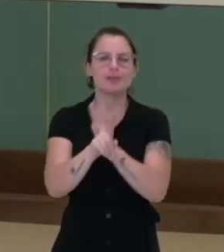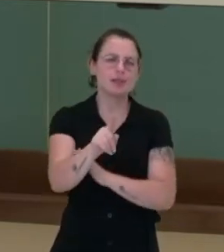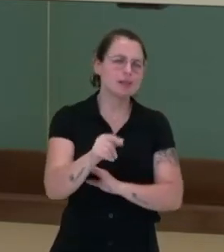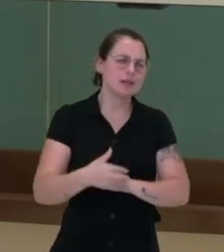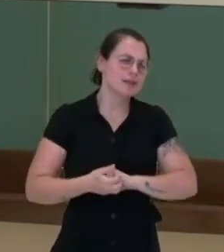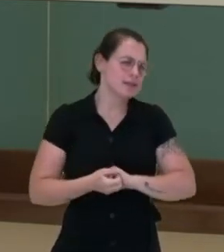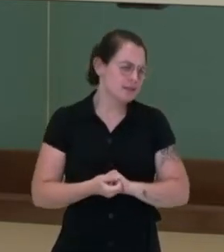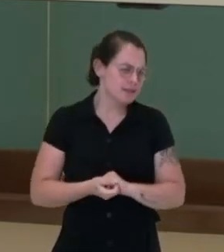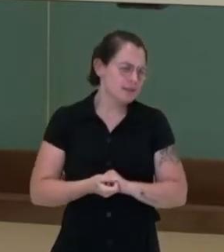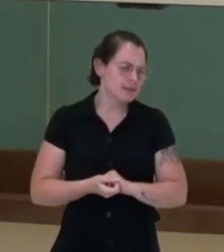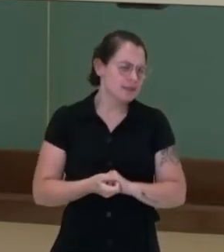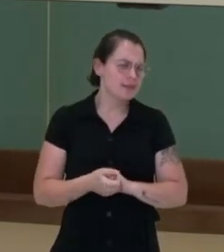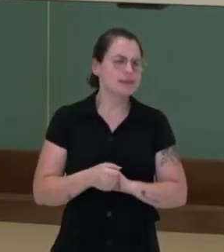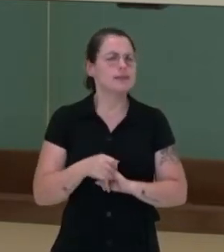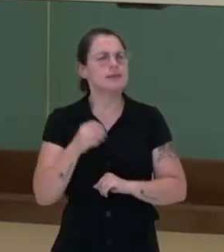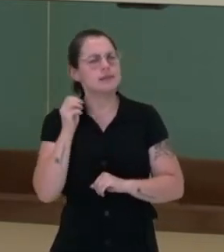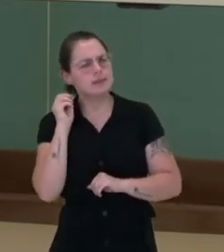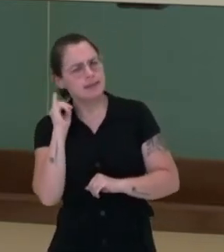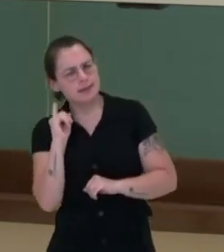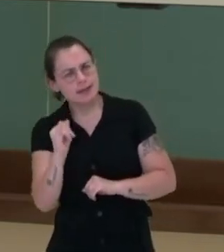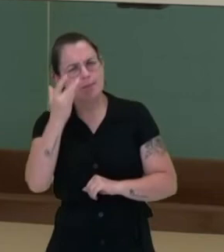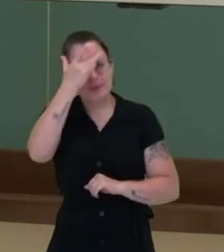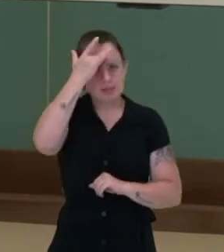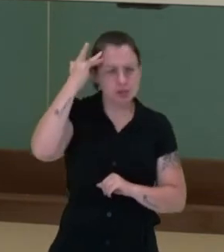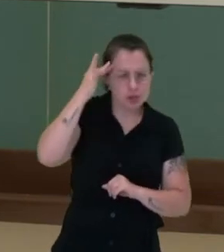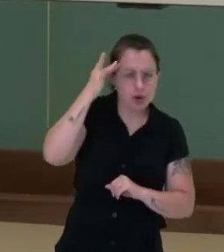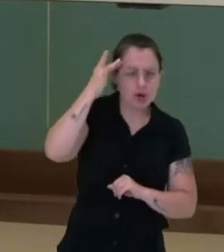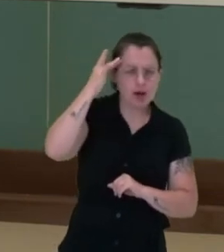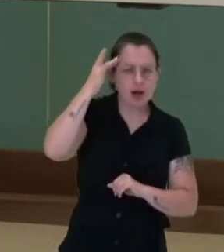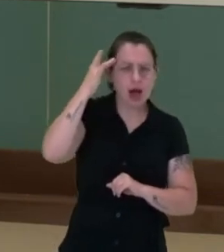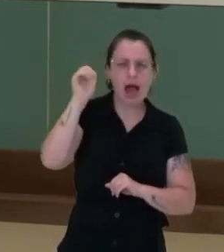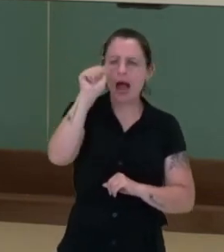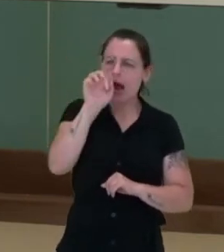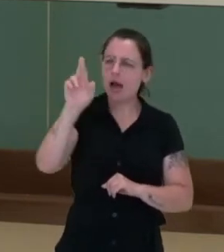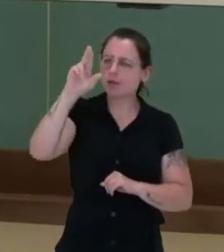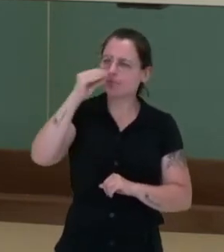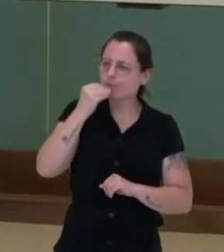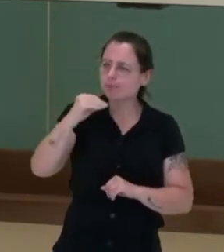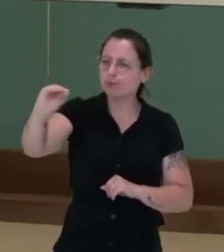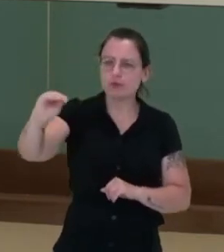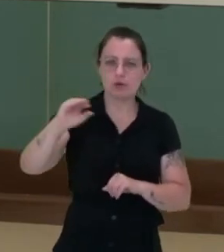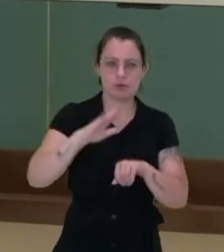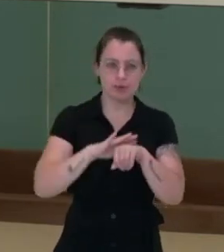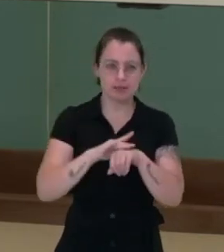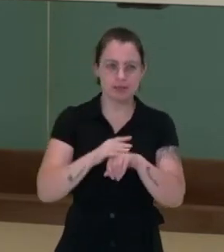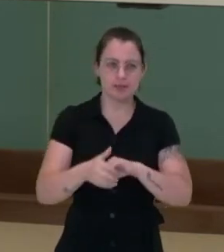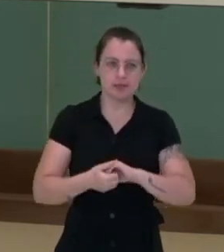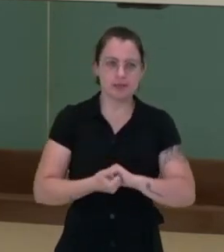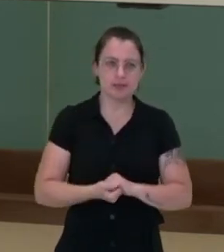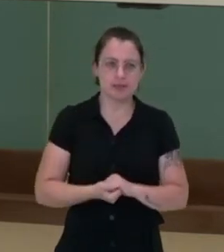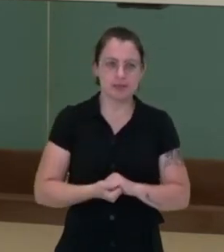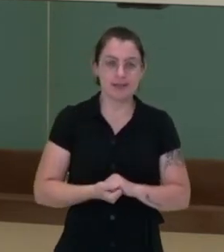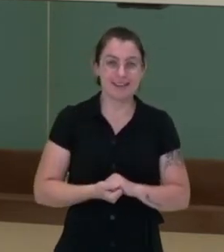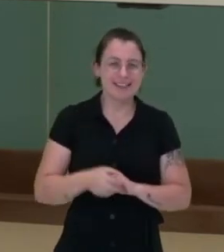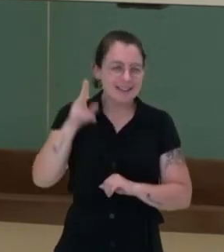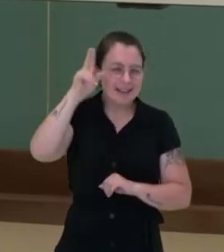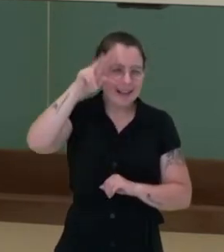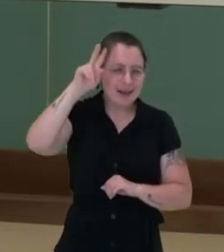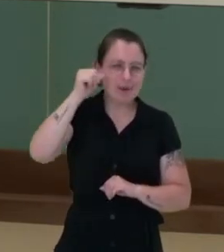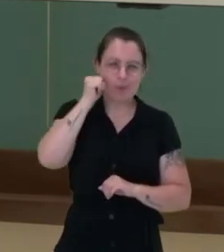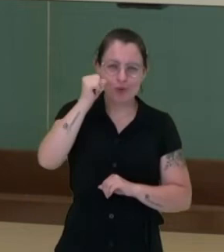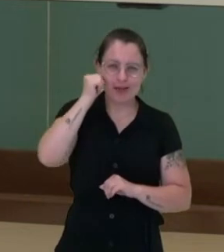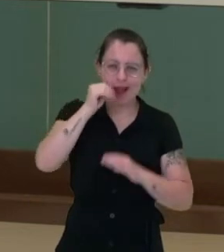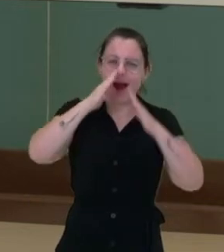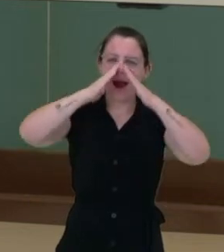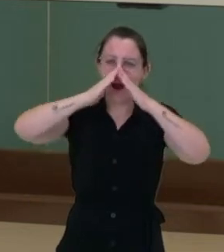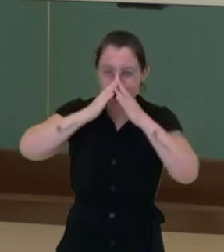que existem doenças que podem ser transmitidas pelo ar? E aquela moça estava com um lenço cobrindo a boca e o